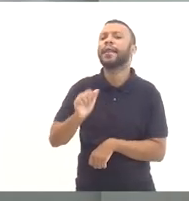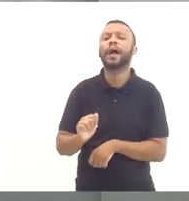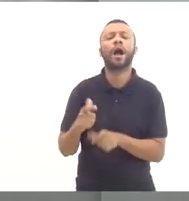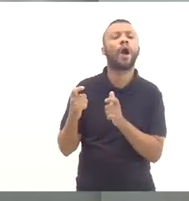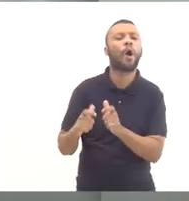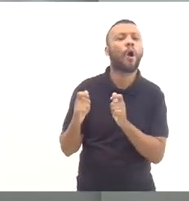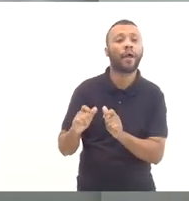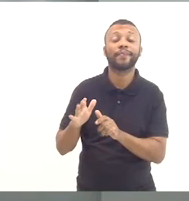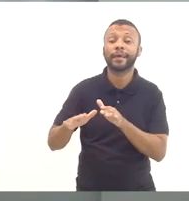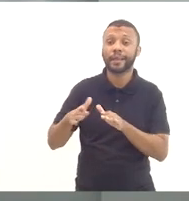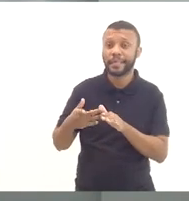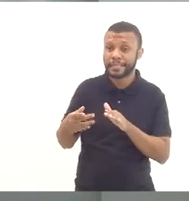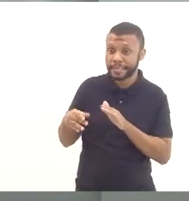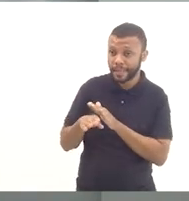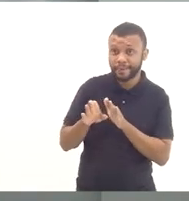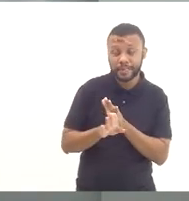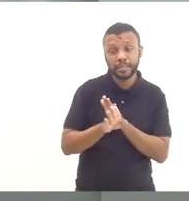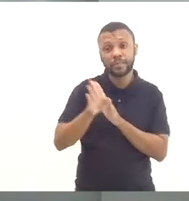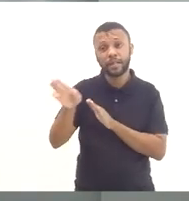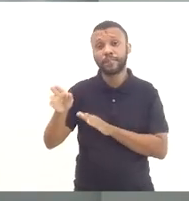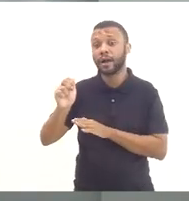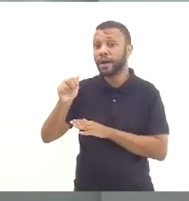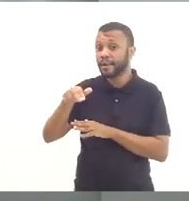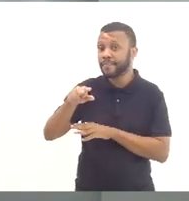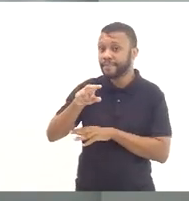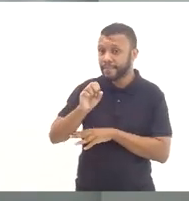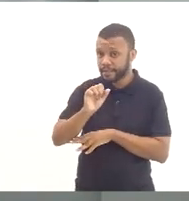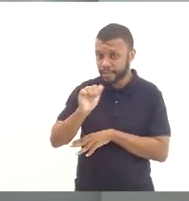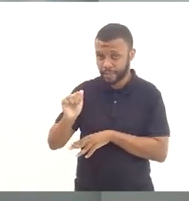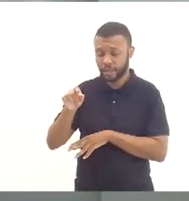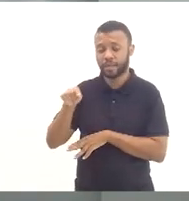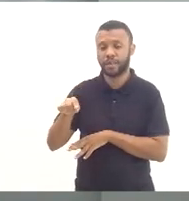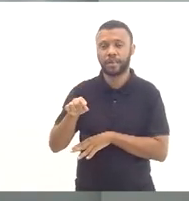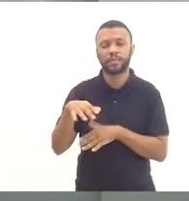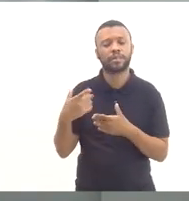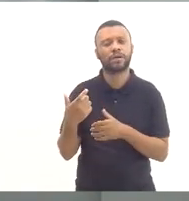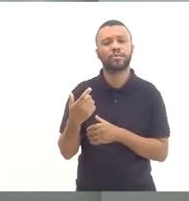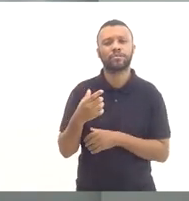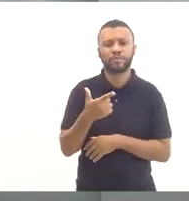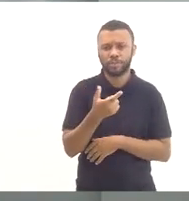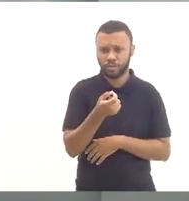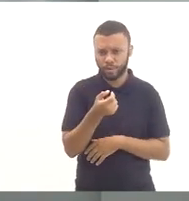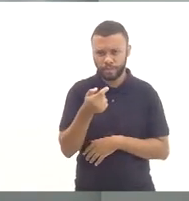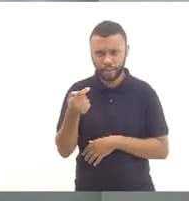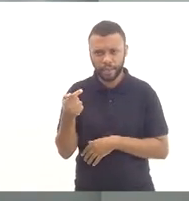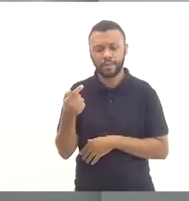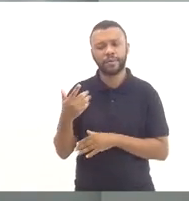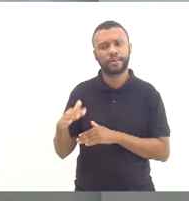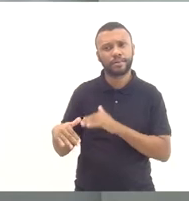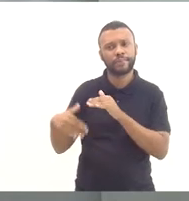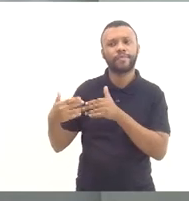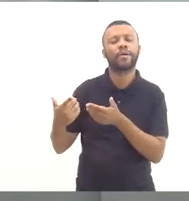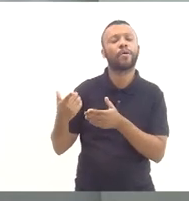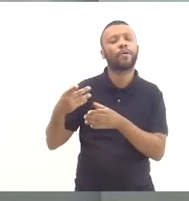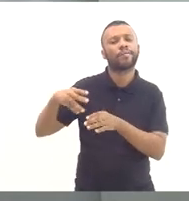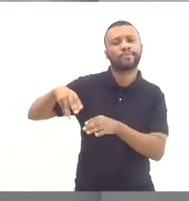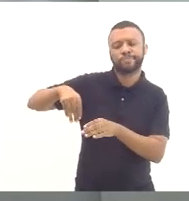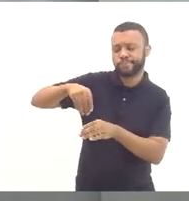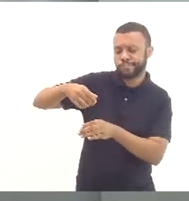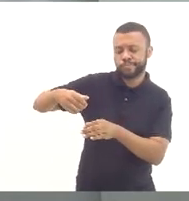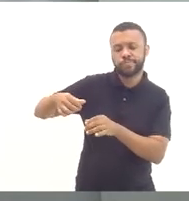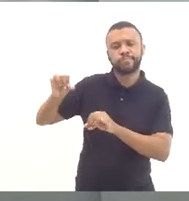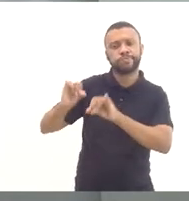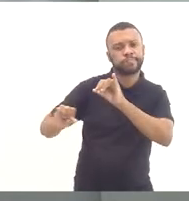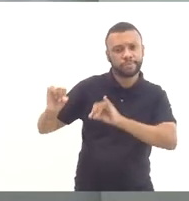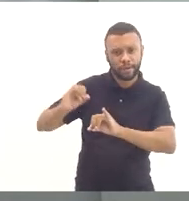às vezes ela sai já vai direto pro Visa a gente traz sair na mala aí o doutor que 17 desenvolveu essa fórmula que é o alimento perfeito